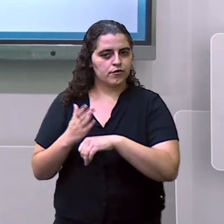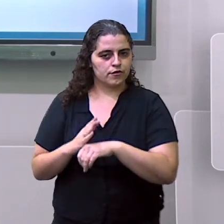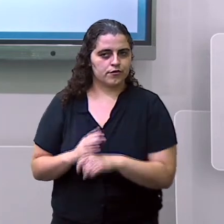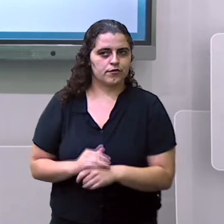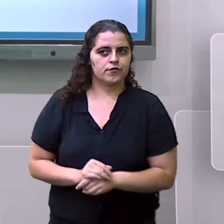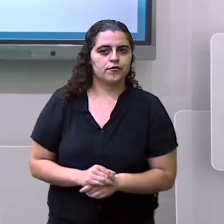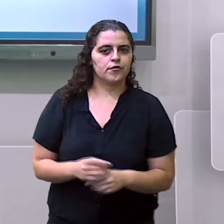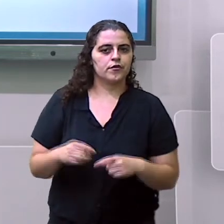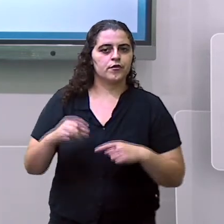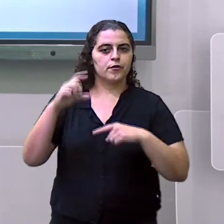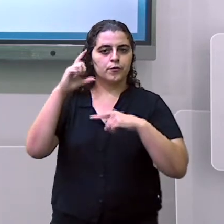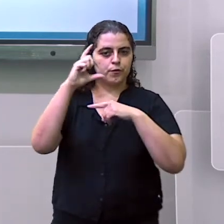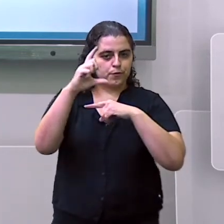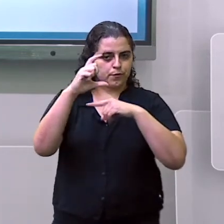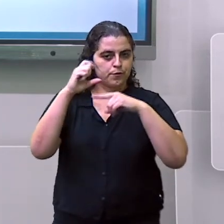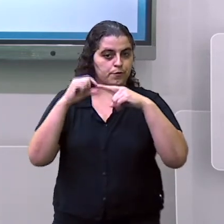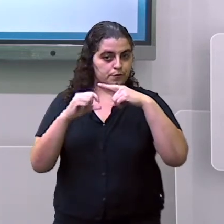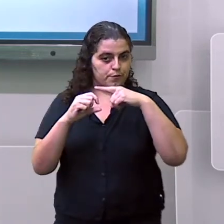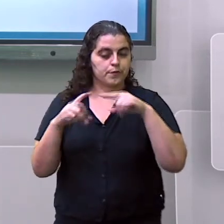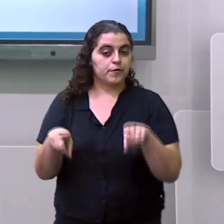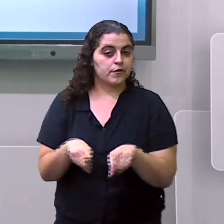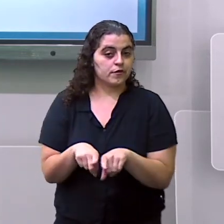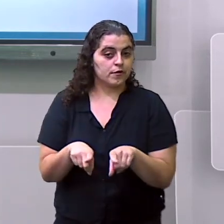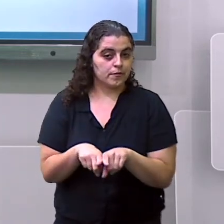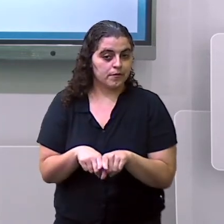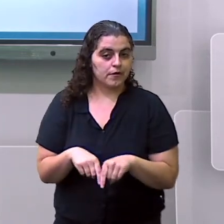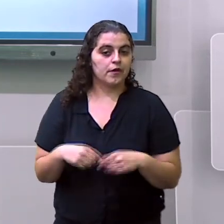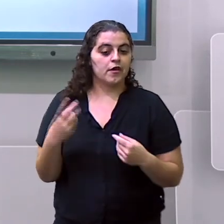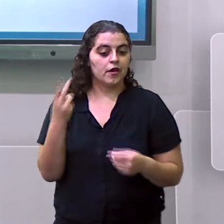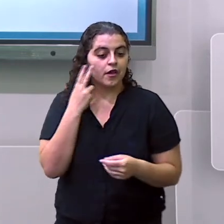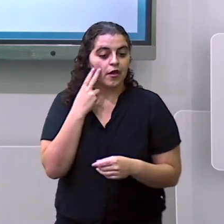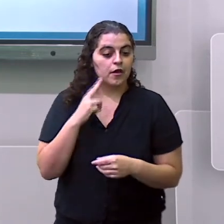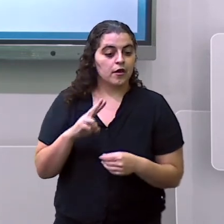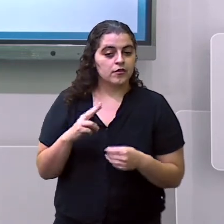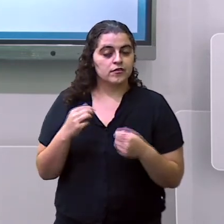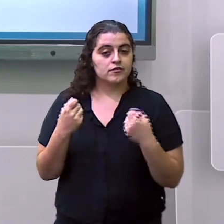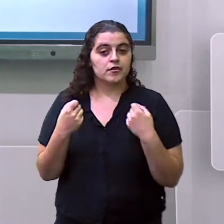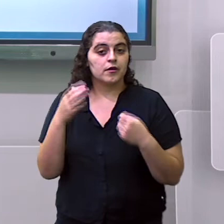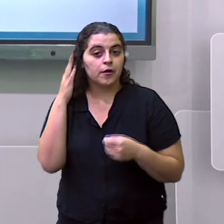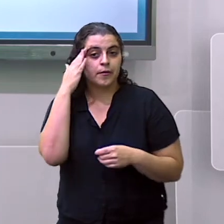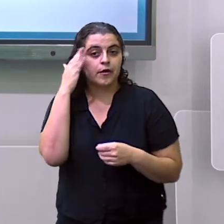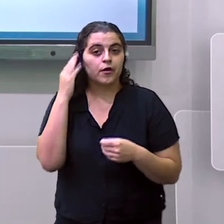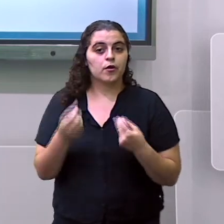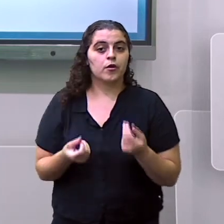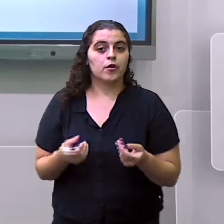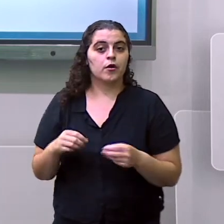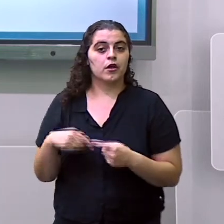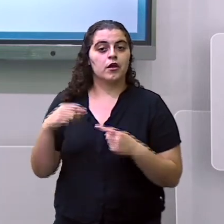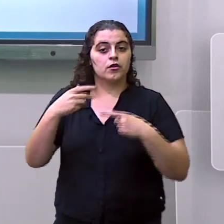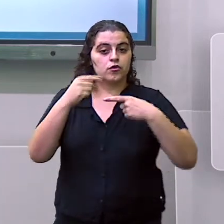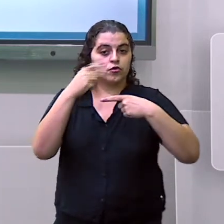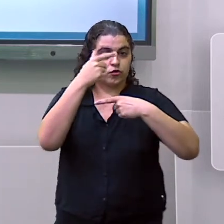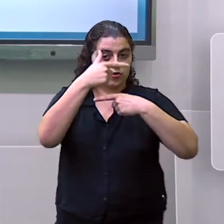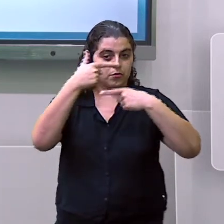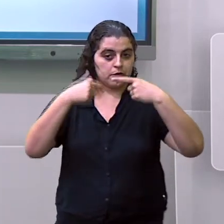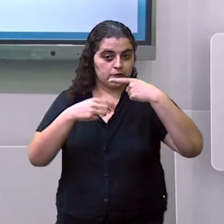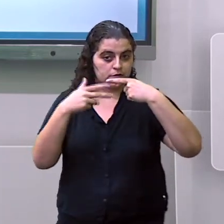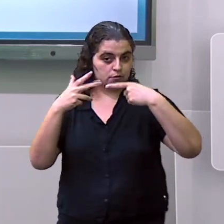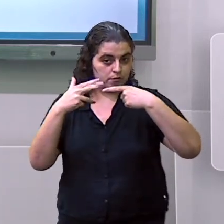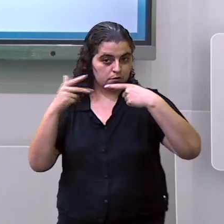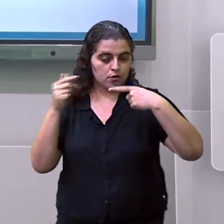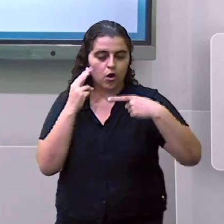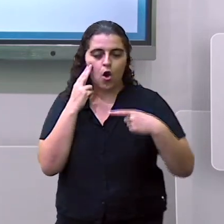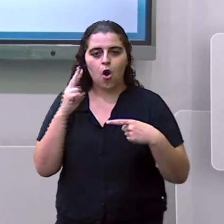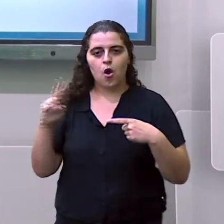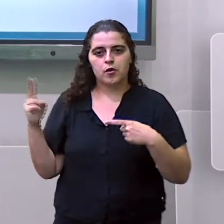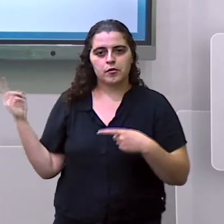fração imprópria, porque ela também vai depender para a gente trabalhar a fração mista. Vamos olhar agora, fazer